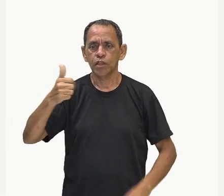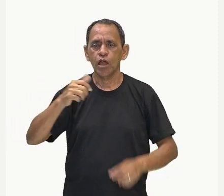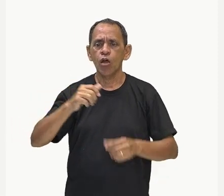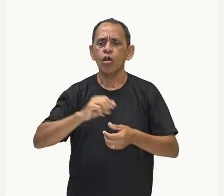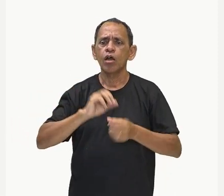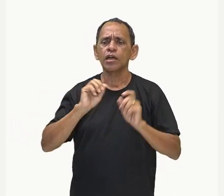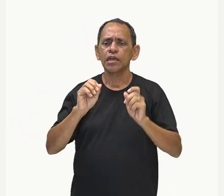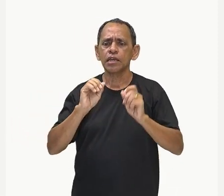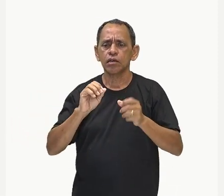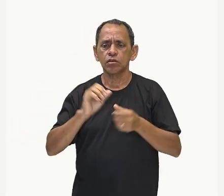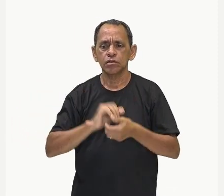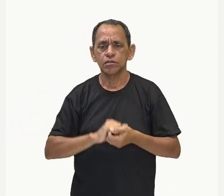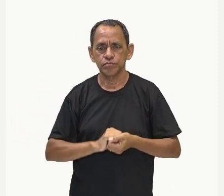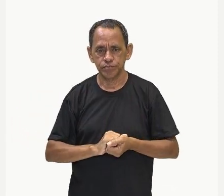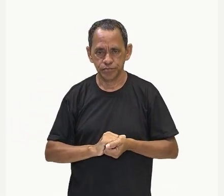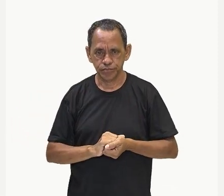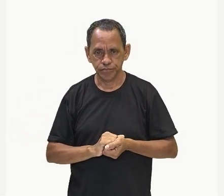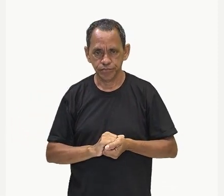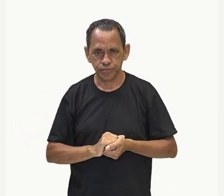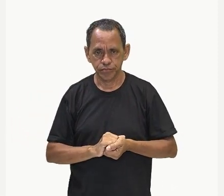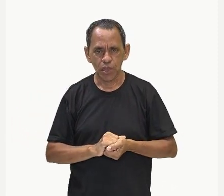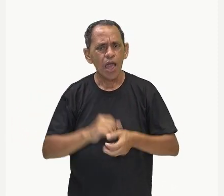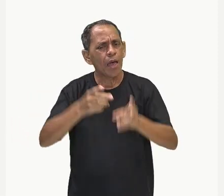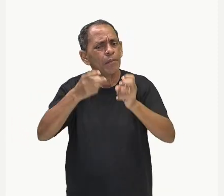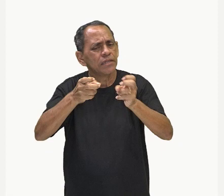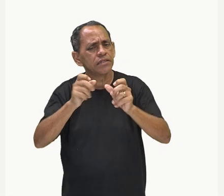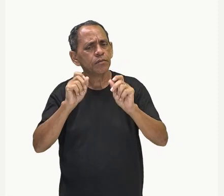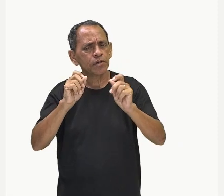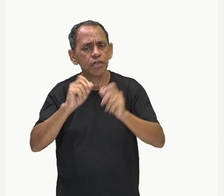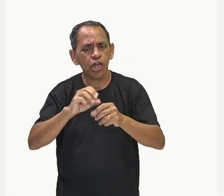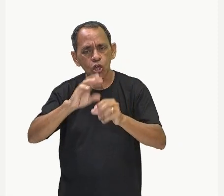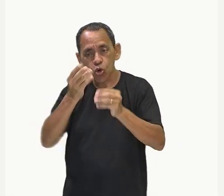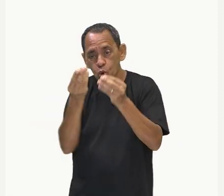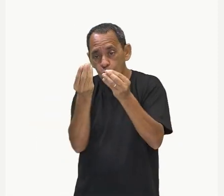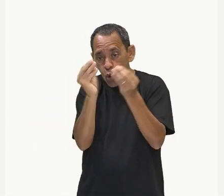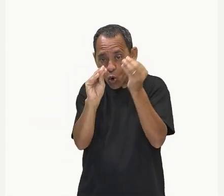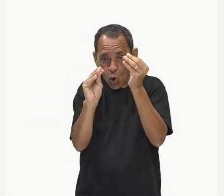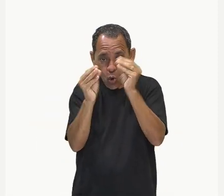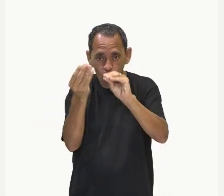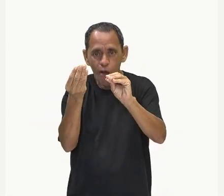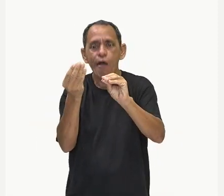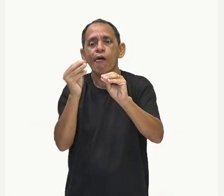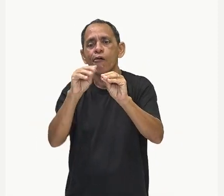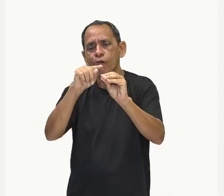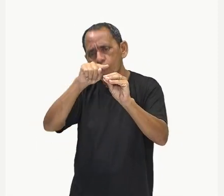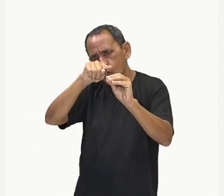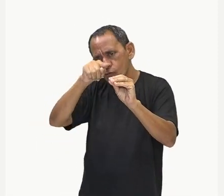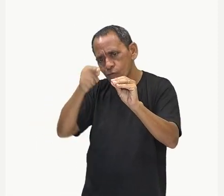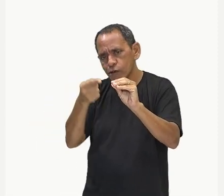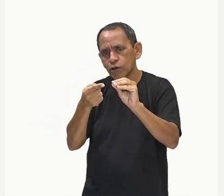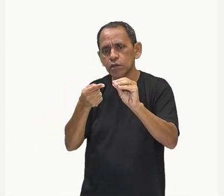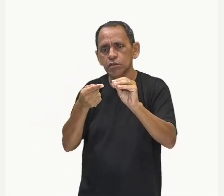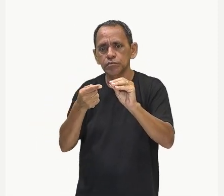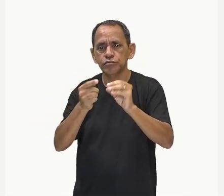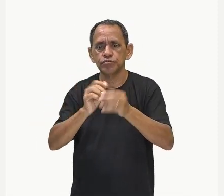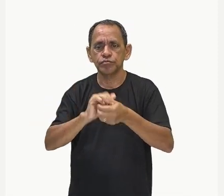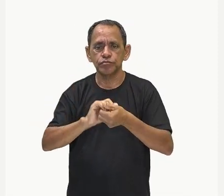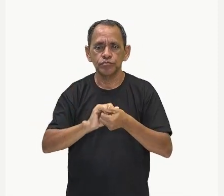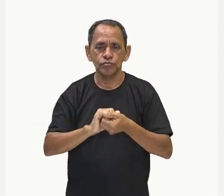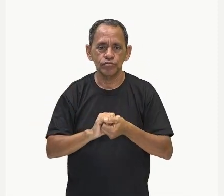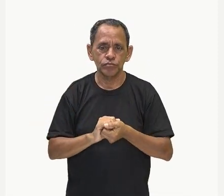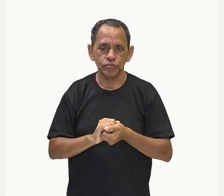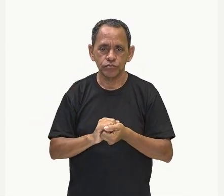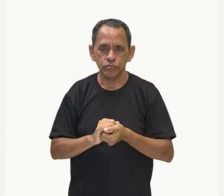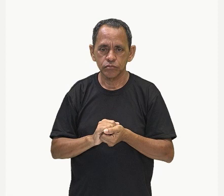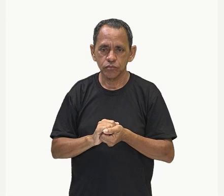as 2 casas decimais, eu coloco a vírgula. Lembrando, você só tinha 1, né? Você conferiu 2 casas decimais e